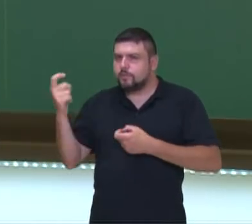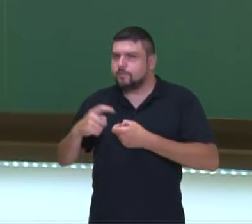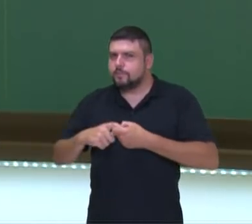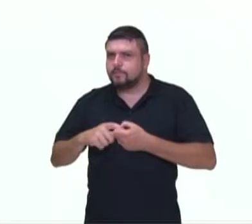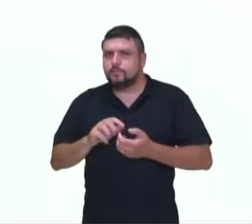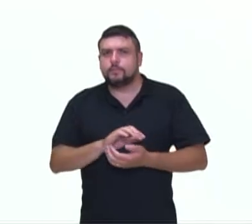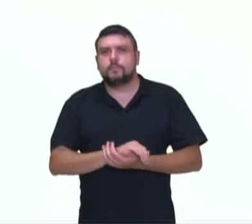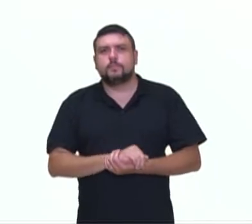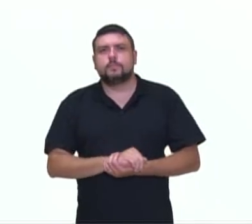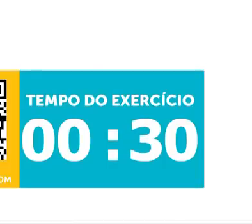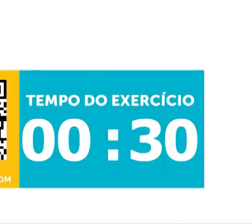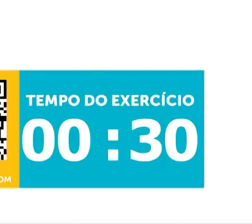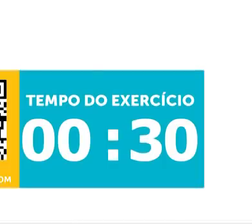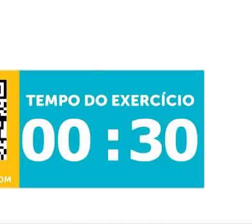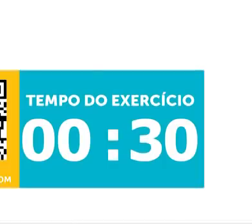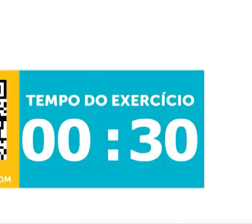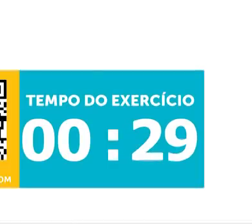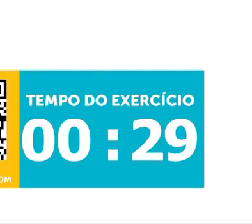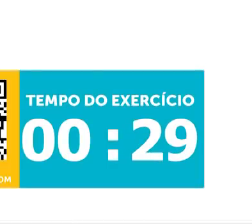correta.